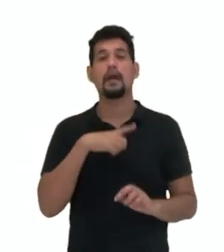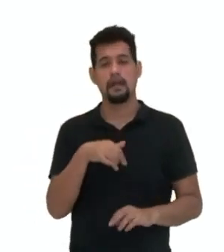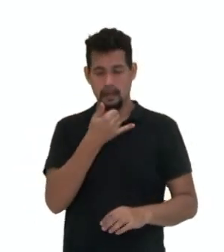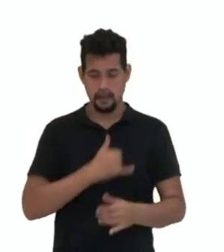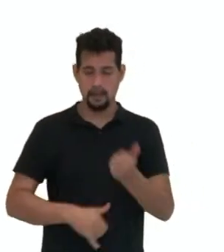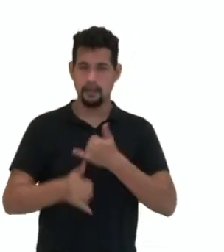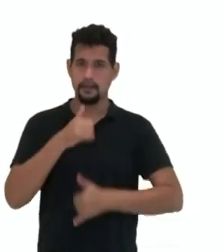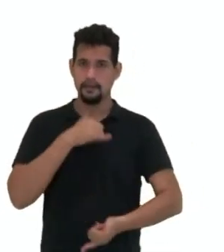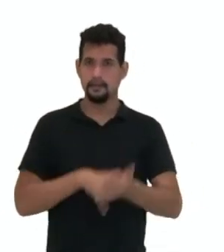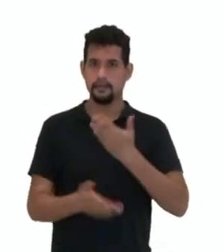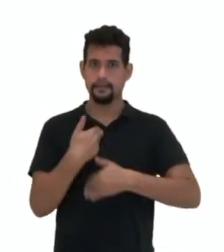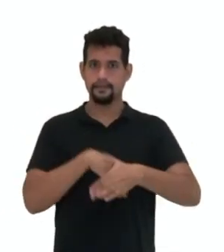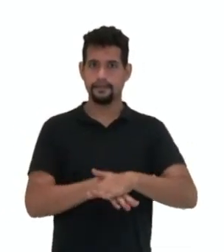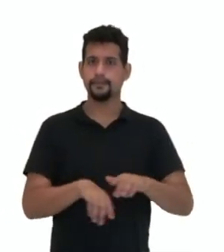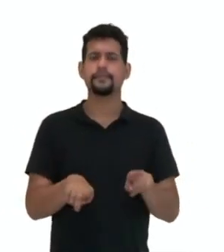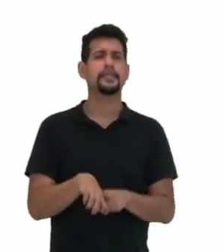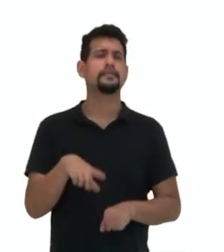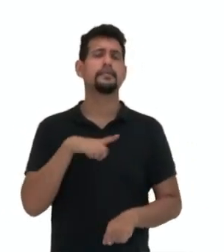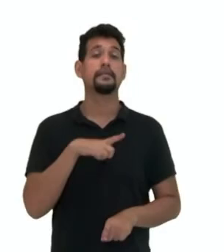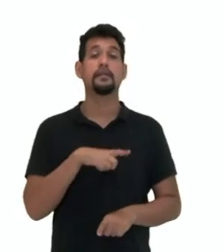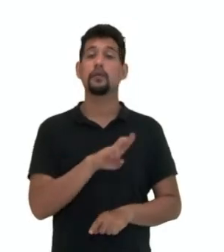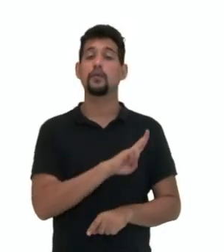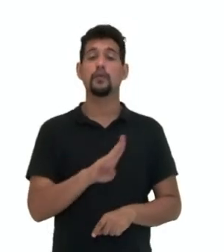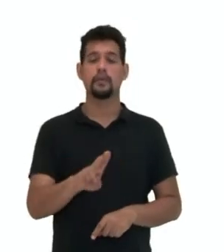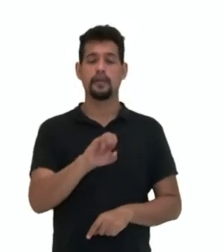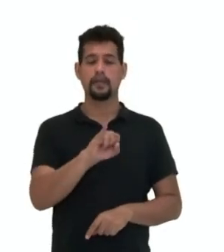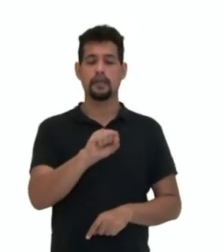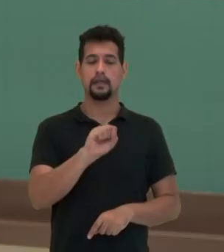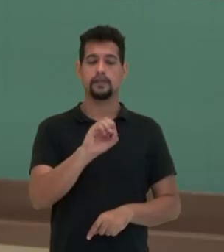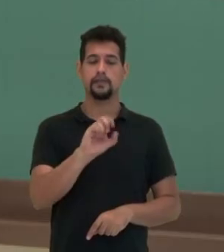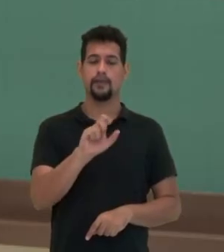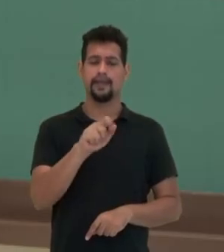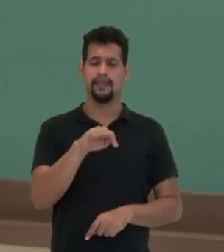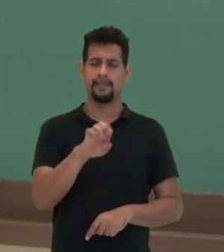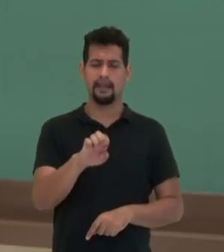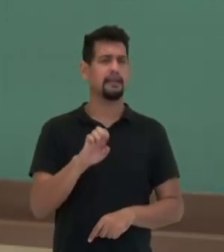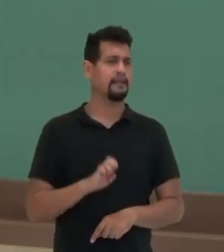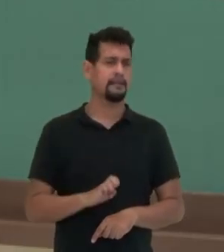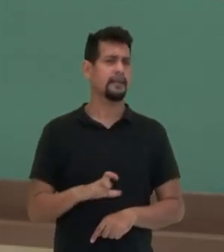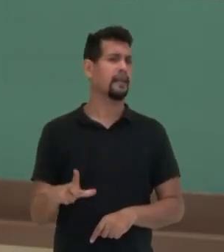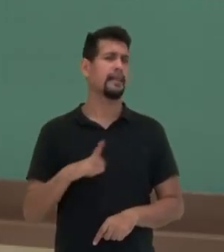já falei, né? Também ele é um isolante térmico. Como ele tem